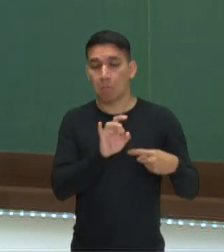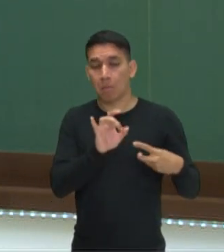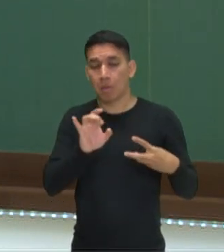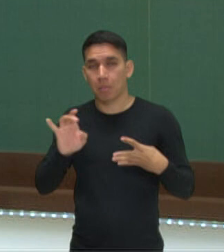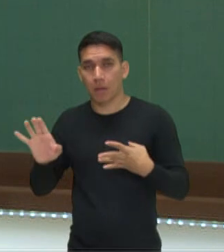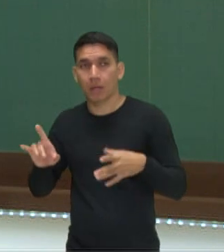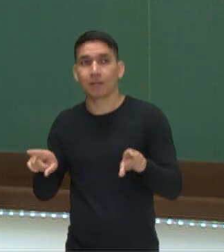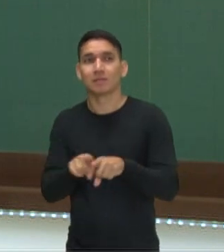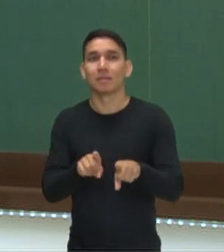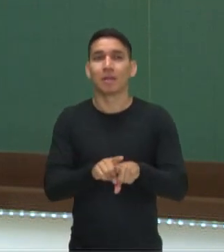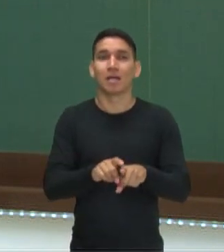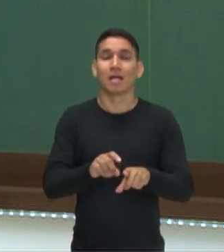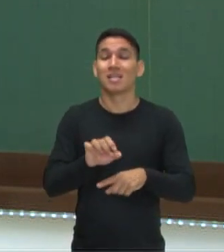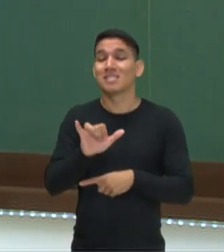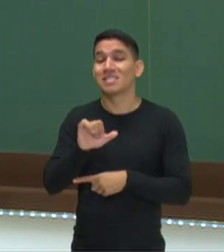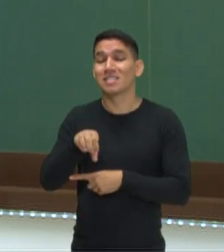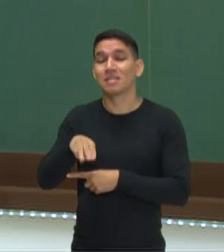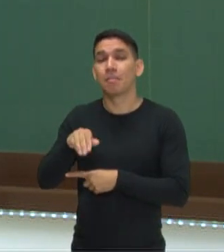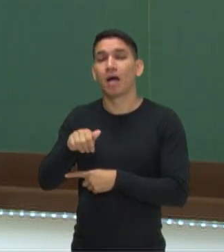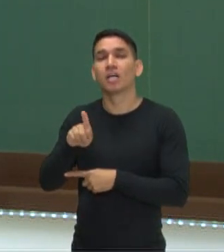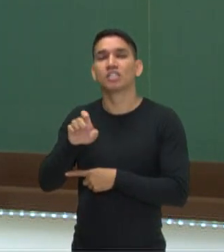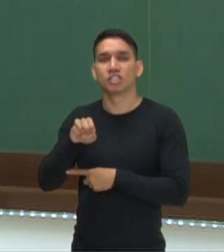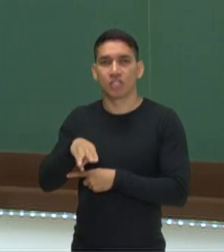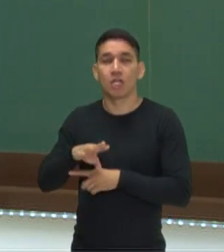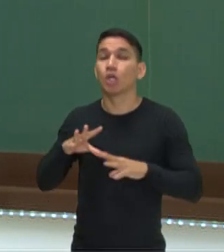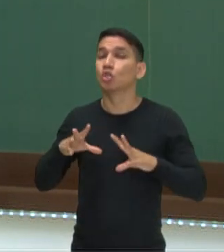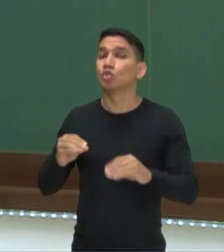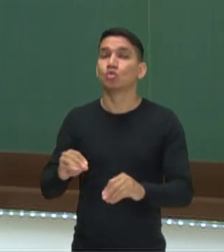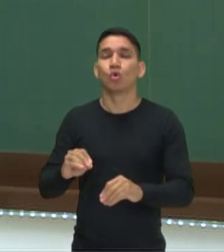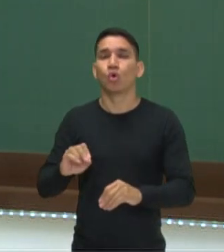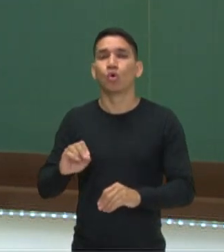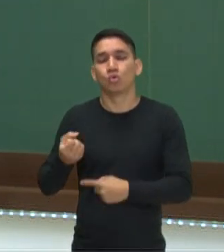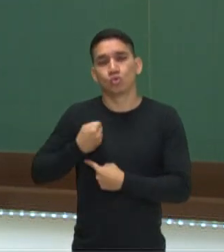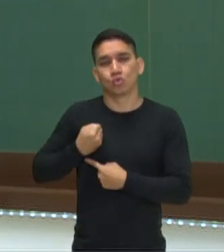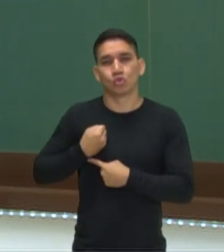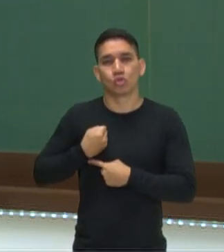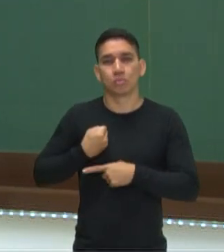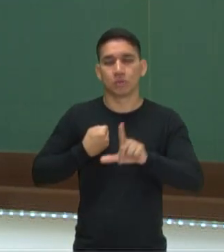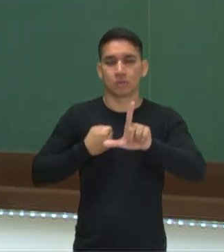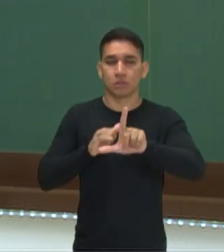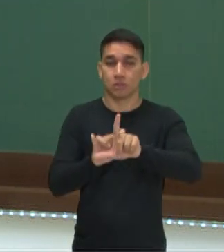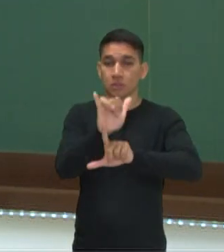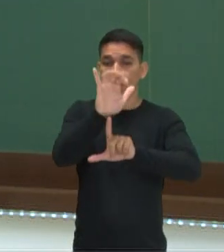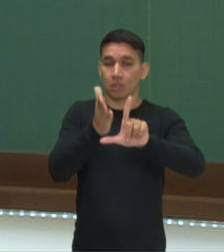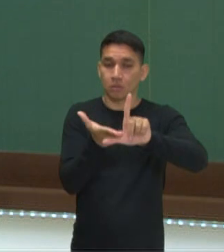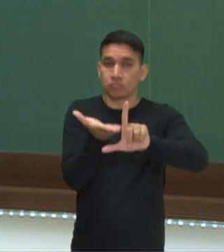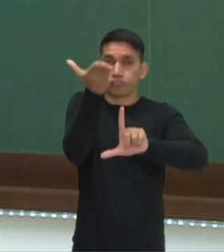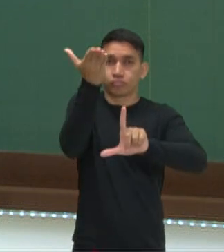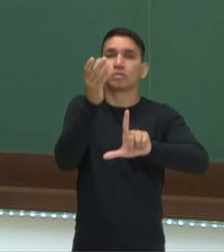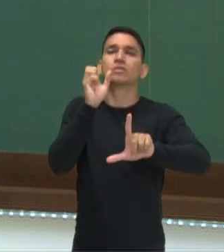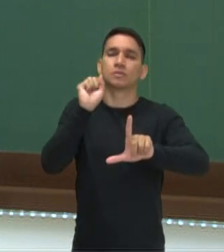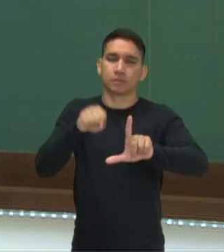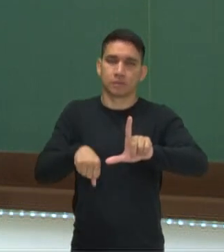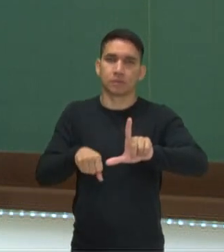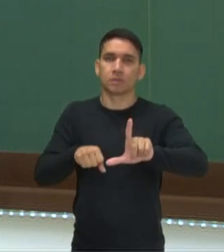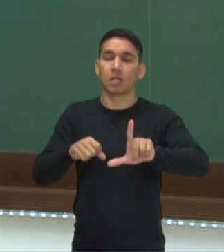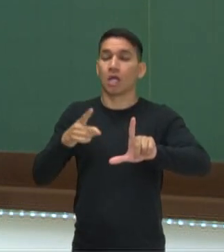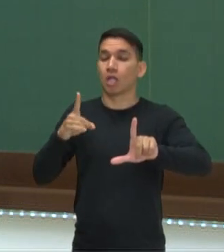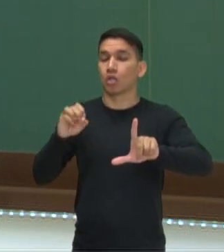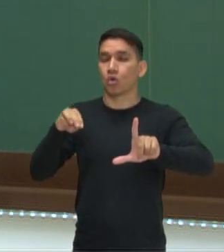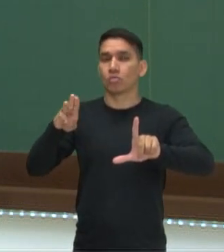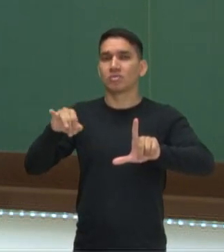imagem, todos os reais positivos, né? O domínio X, sim, todos os números reais. Mas a